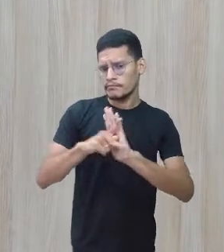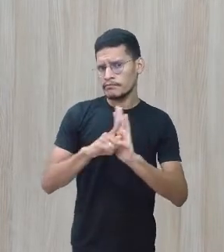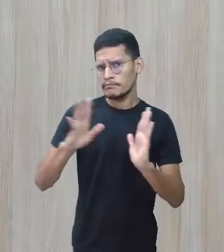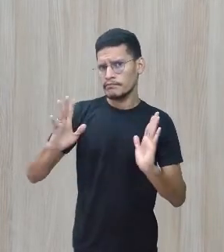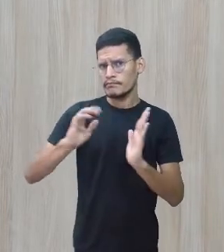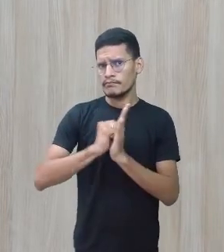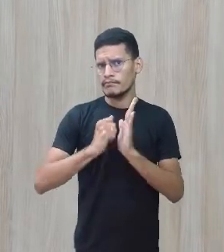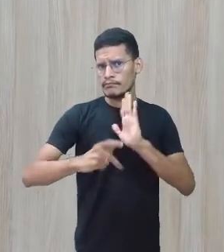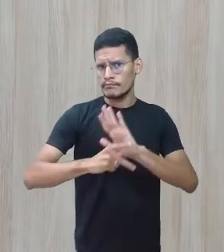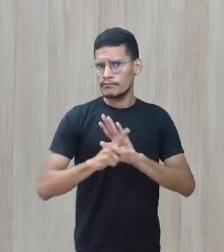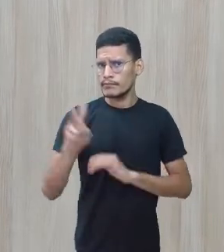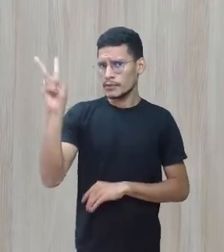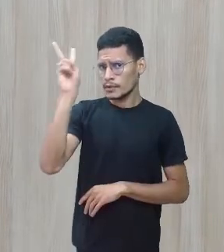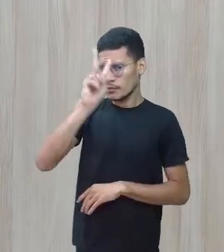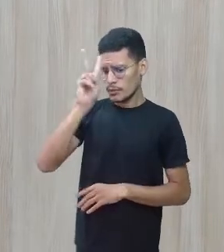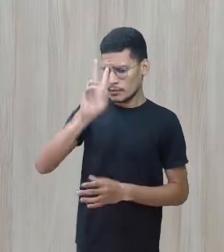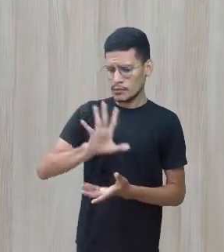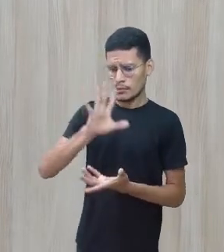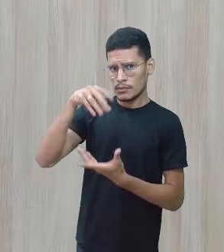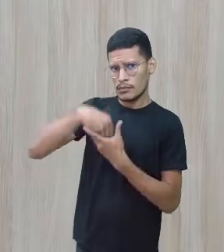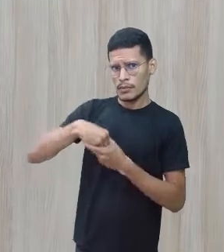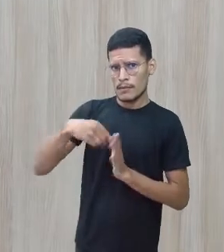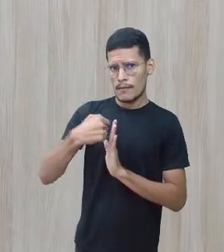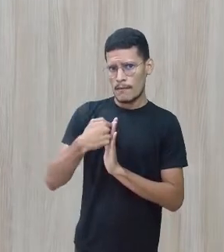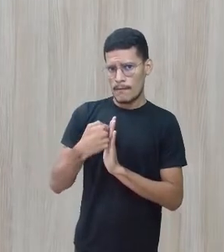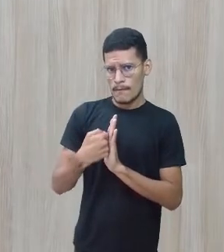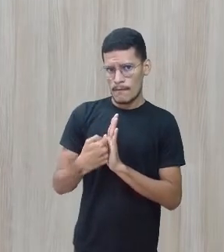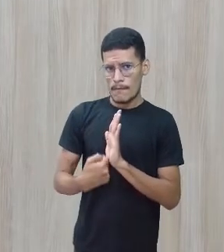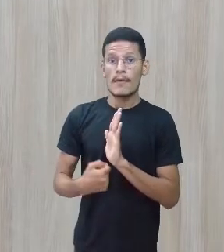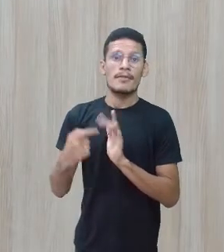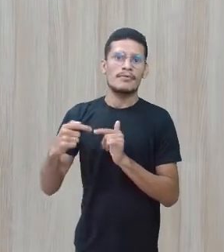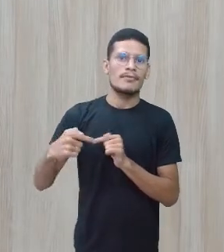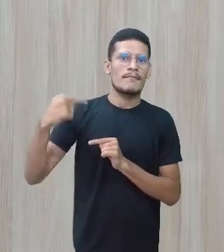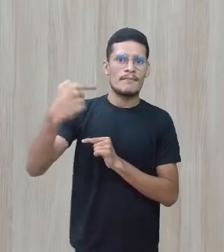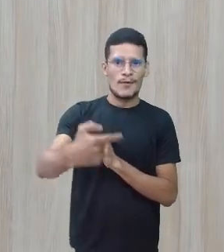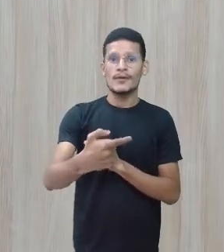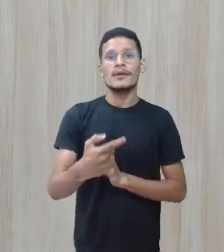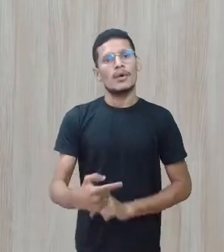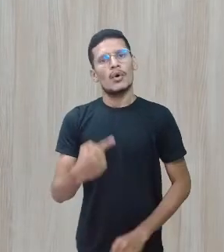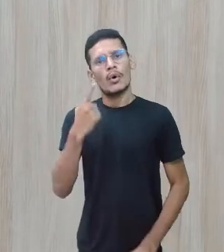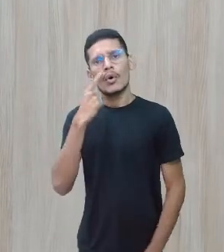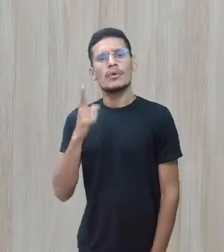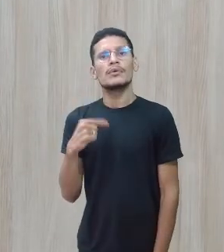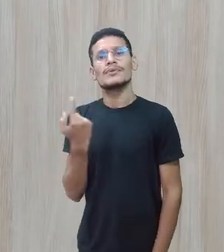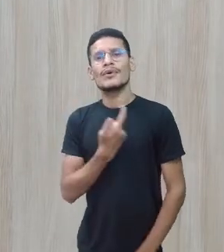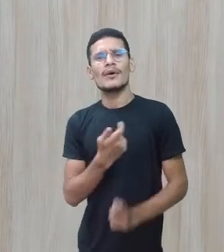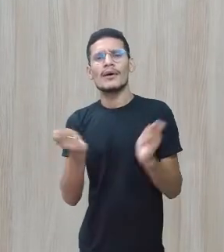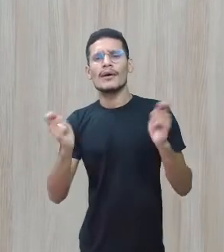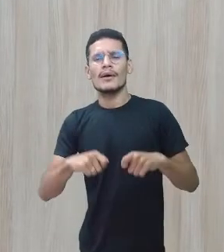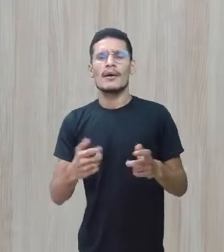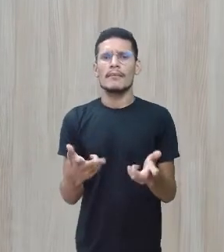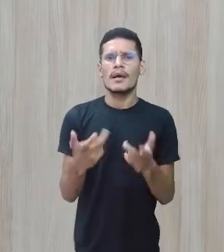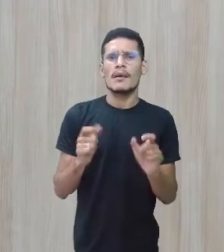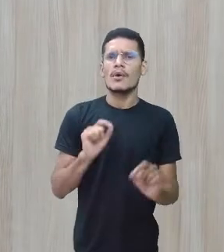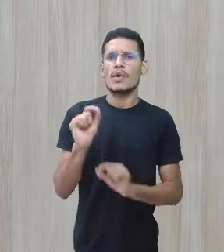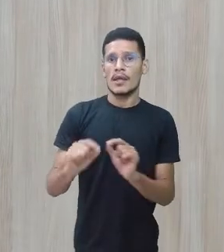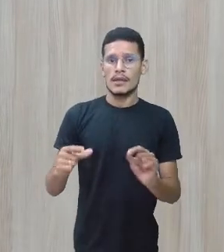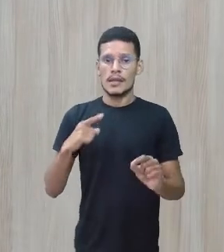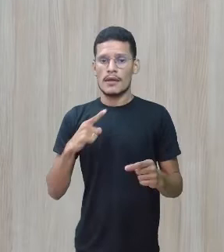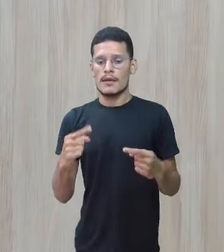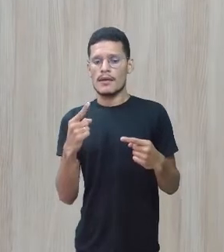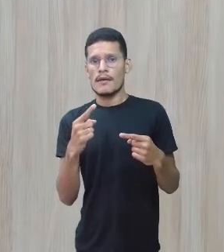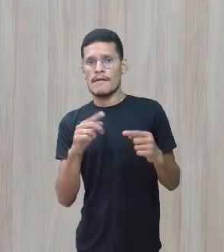registro escrito a posteriori, né, depois, a gente pode perceber que a gente pode ter